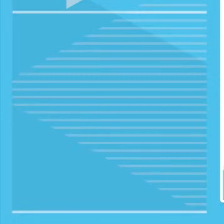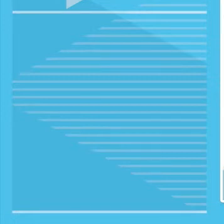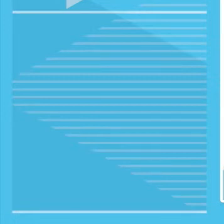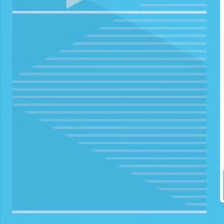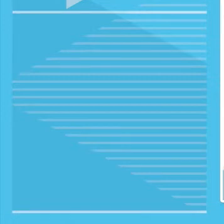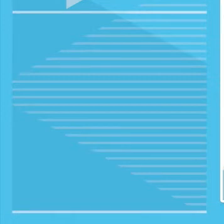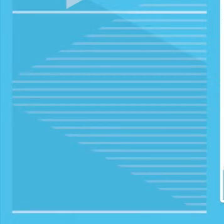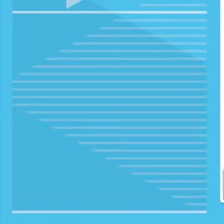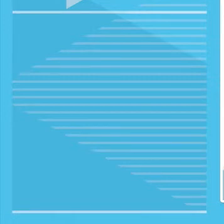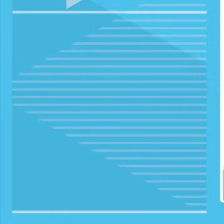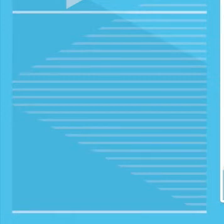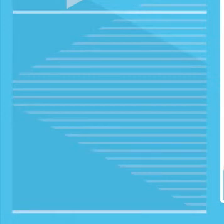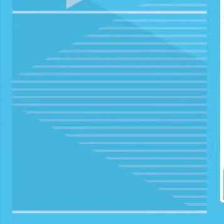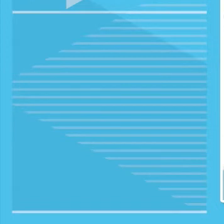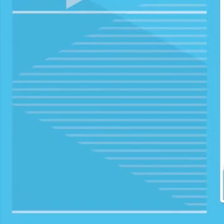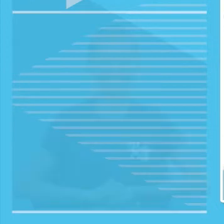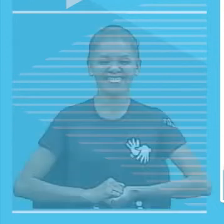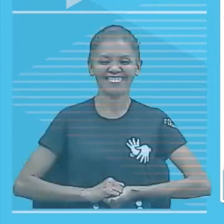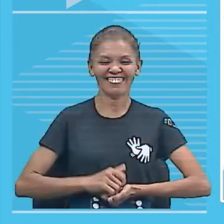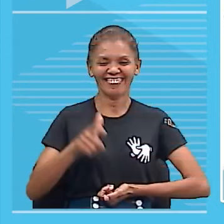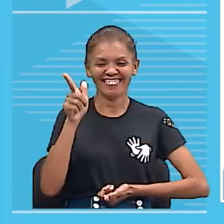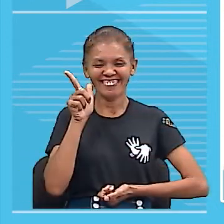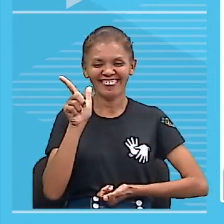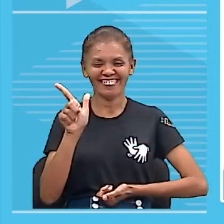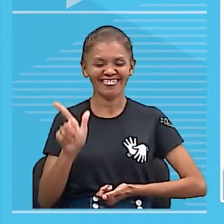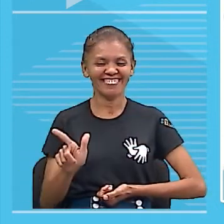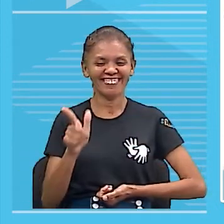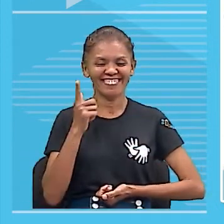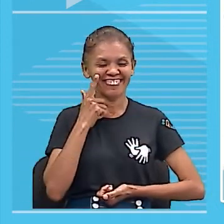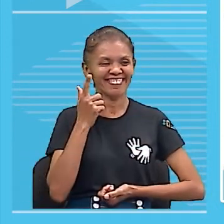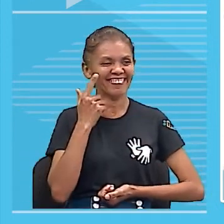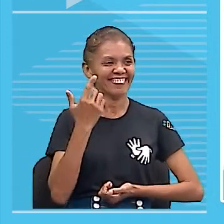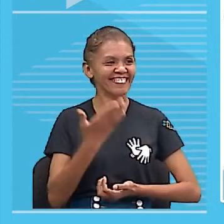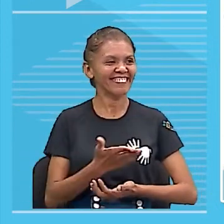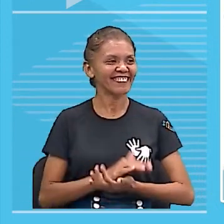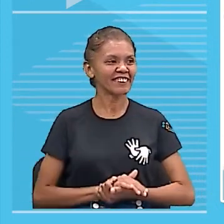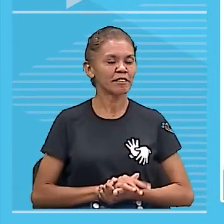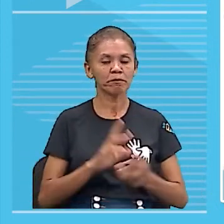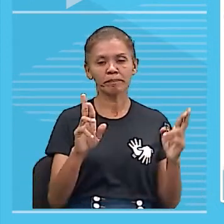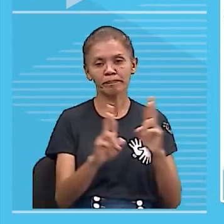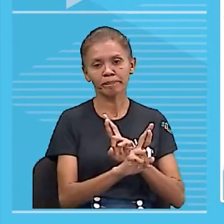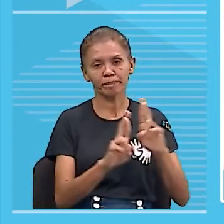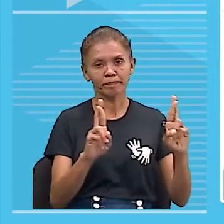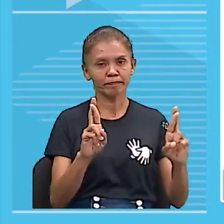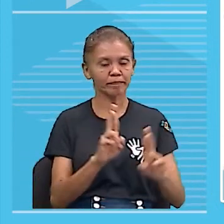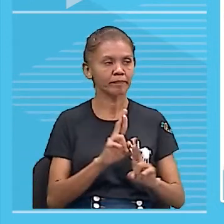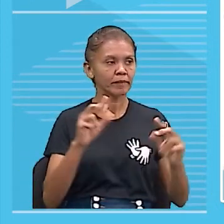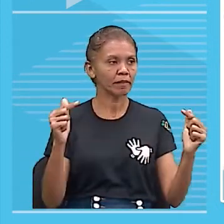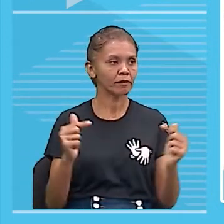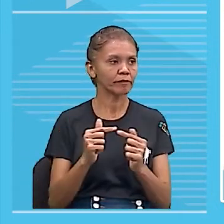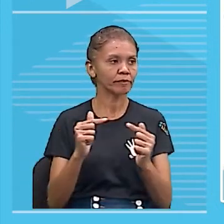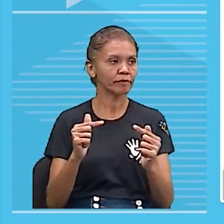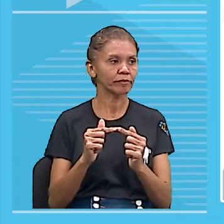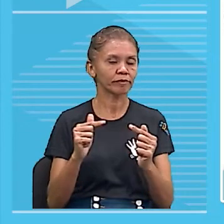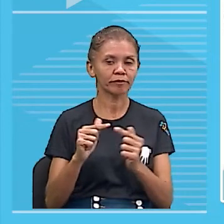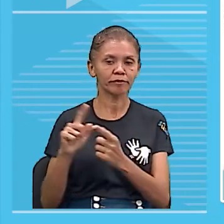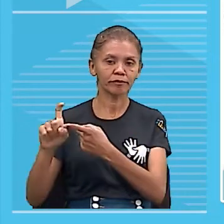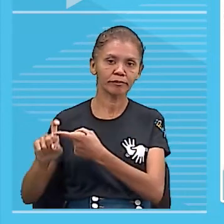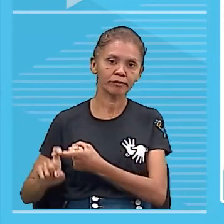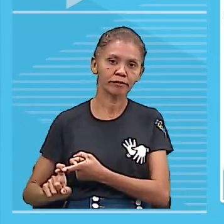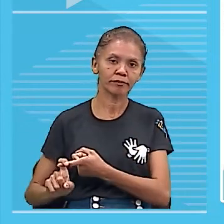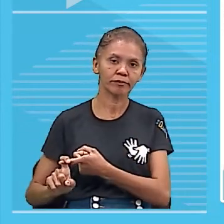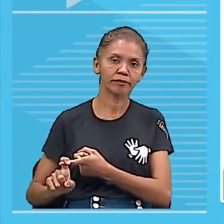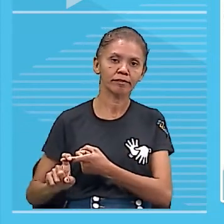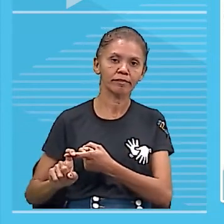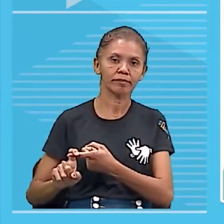Bom vamos lá jovens vamos lá vamos lá vamos lá então com relação à Associação de Resistores